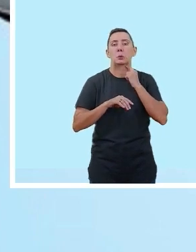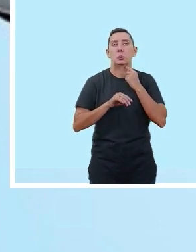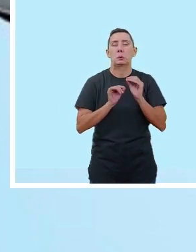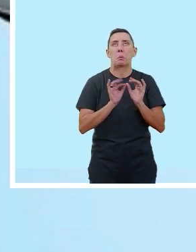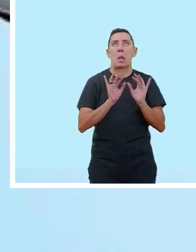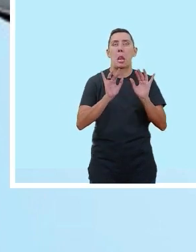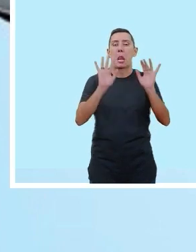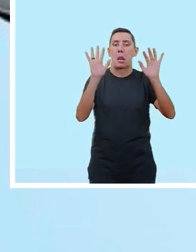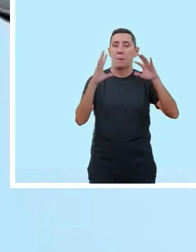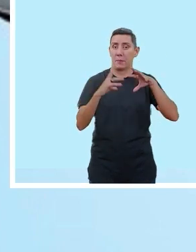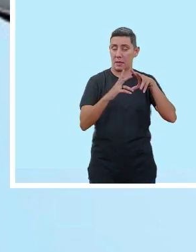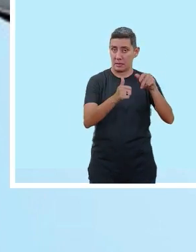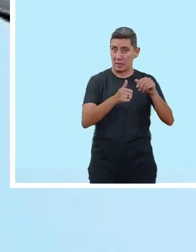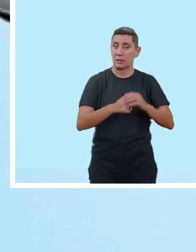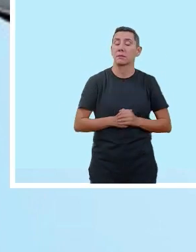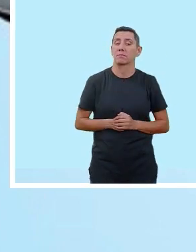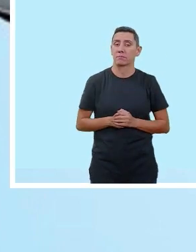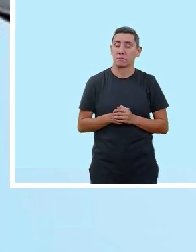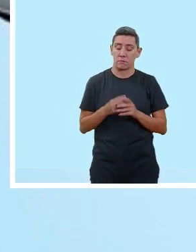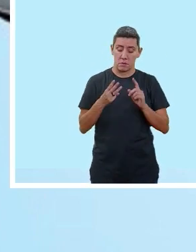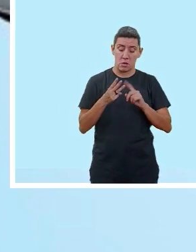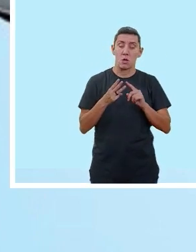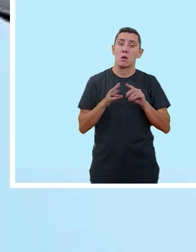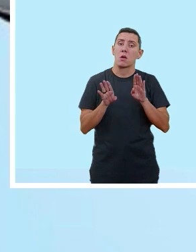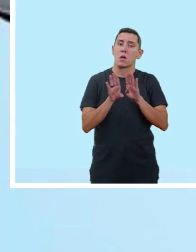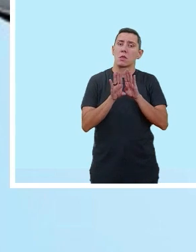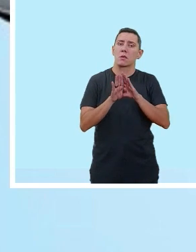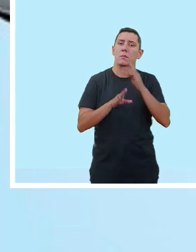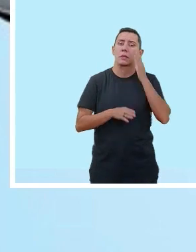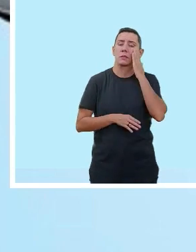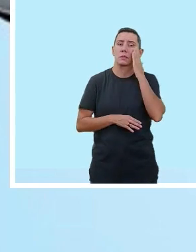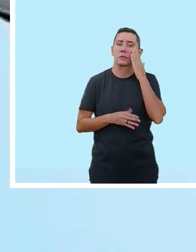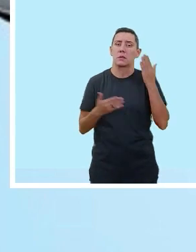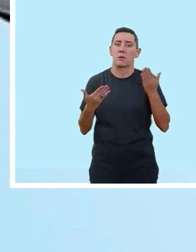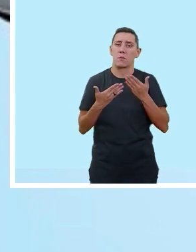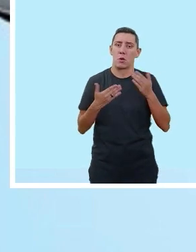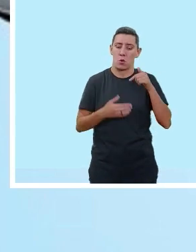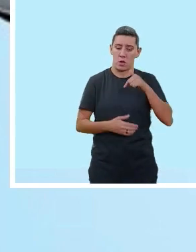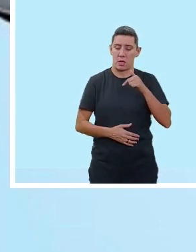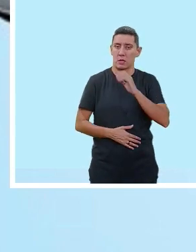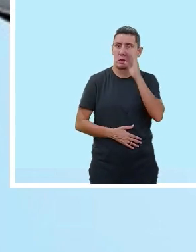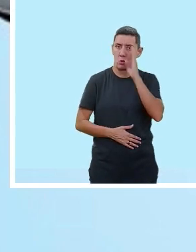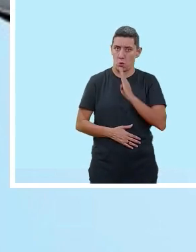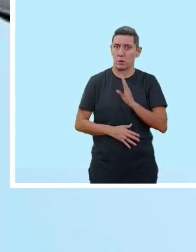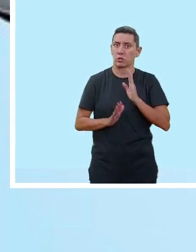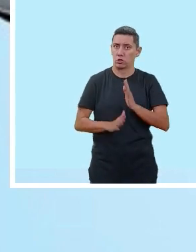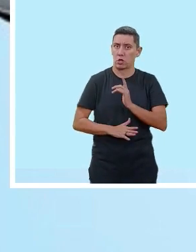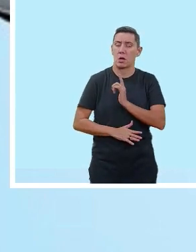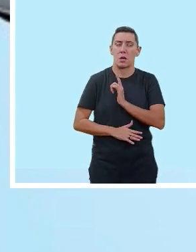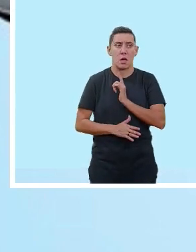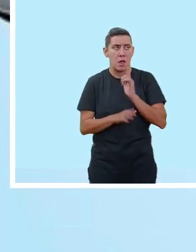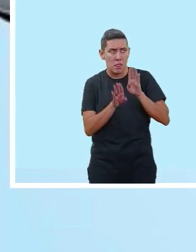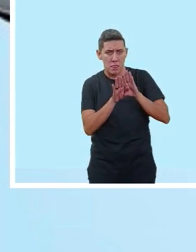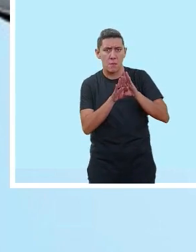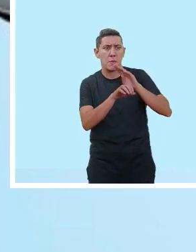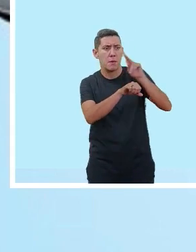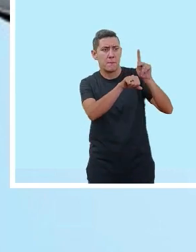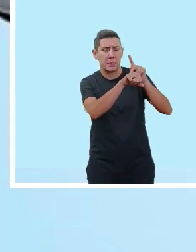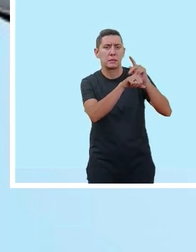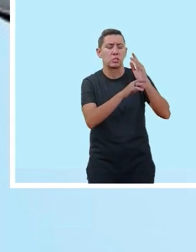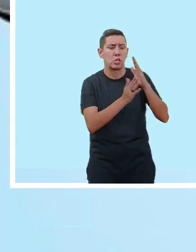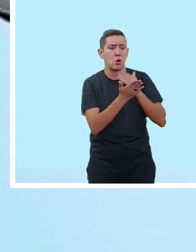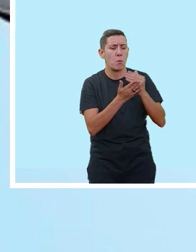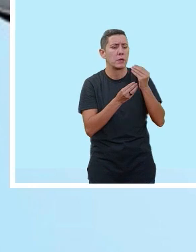revolução tecnológica e agora nós vamos ter a implantação do 5G aqui no Brasil, tem alguns outros países que nós já estamos trabalhando com a tecnologia,